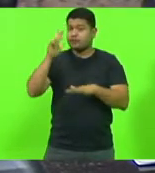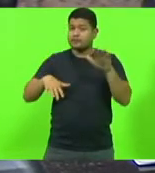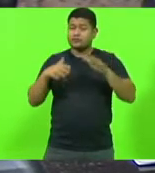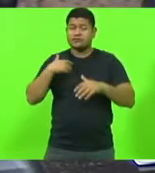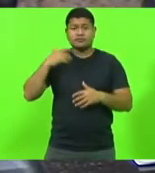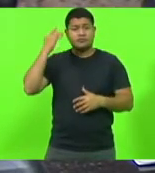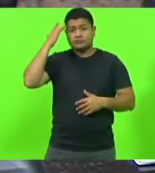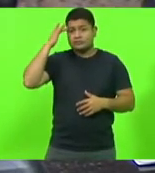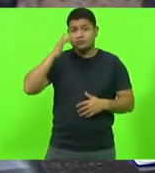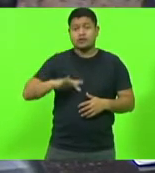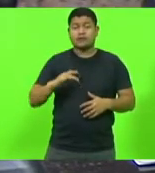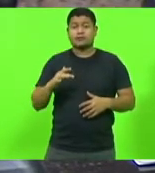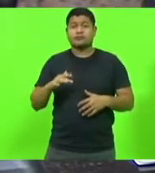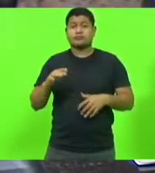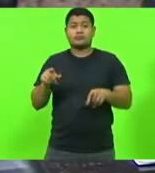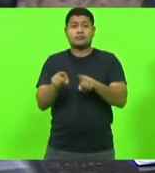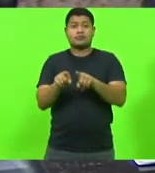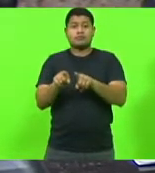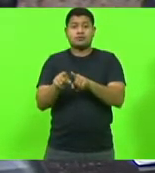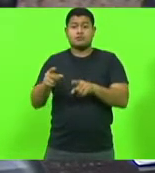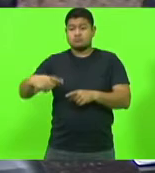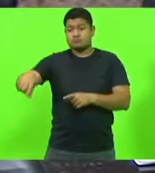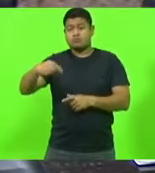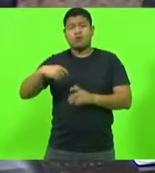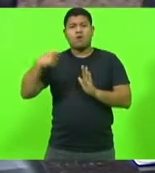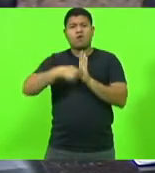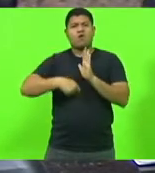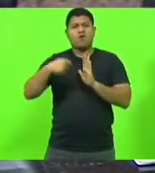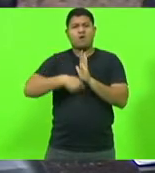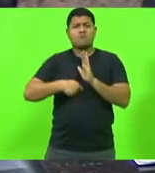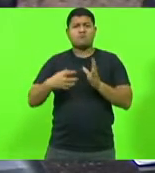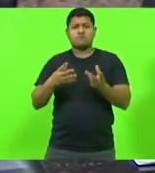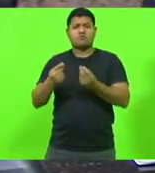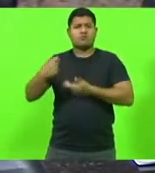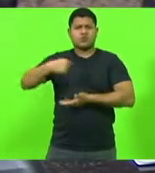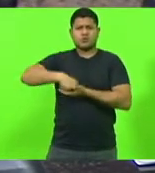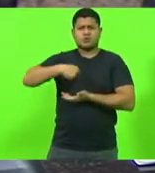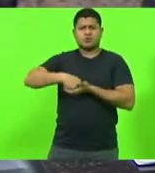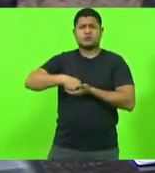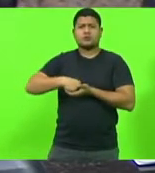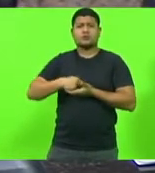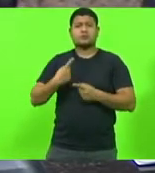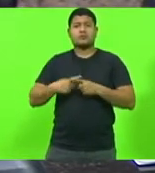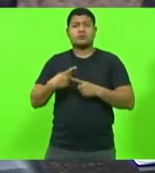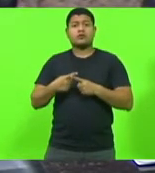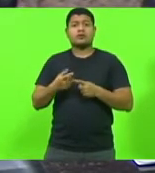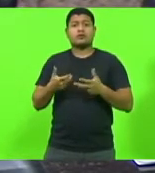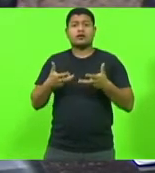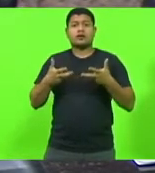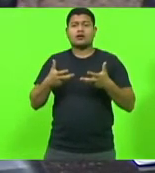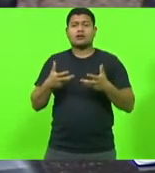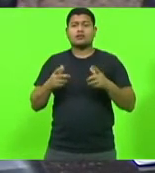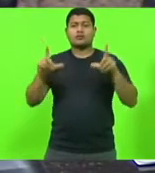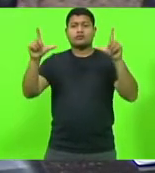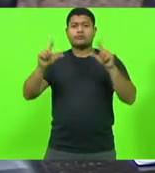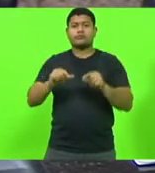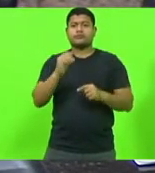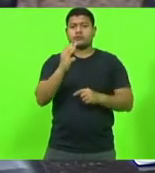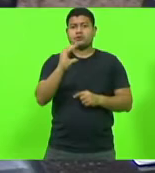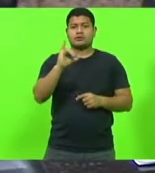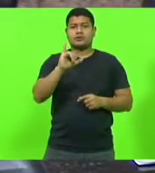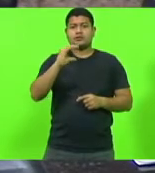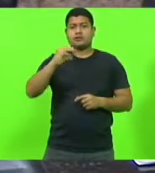muitas vezes a gente aqui é cobrado por não cobrar a diminuição de ICMS do governo,